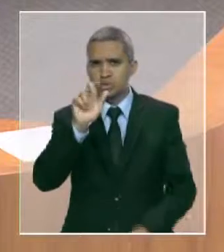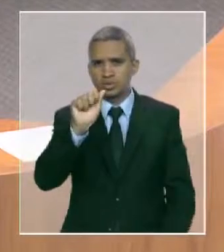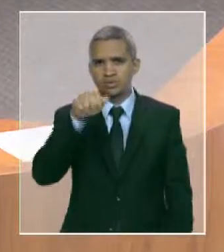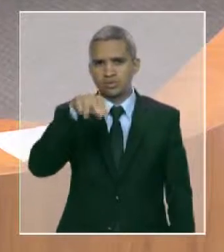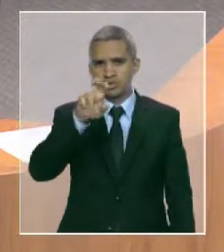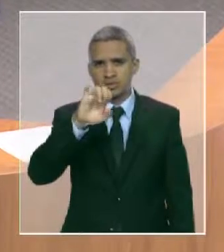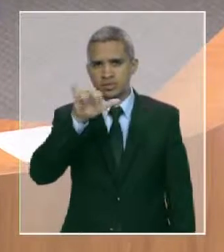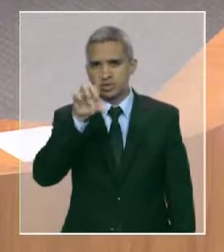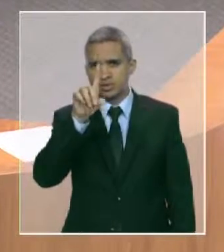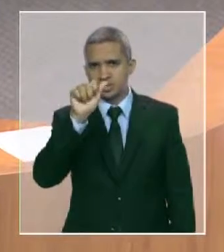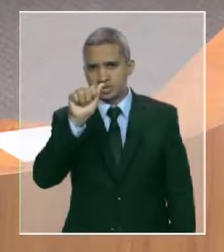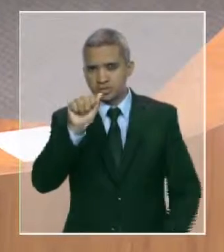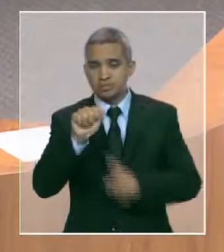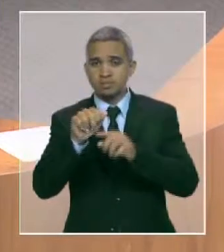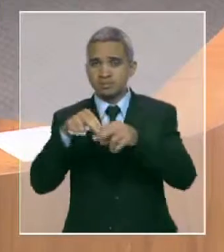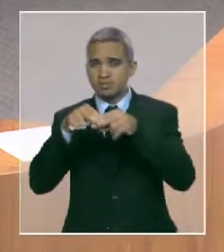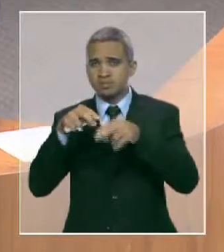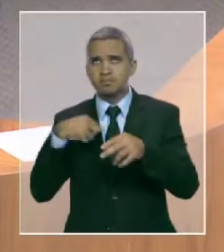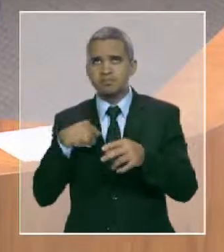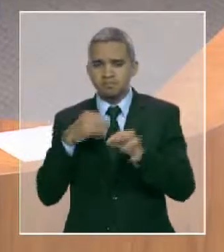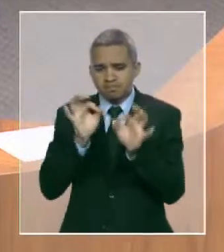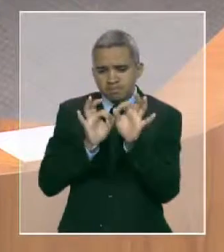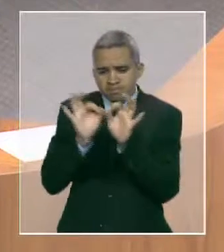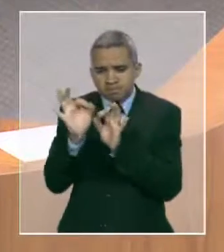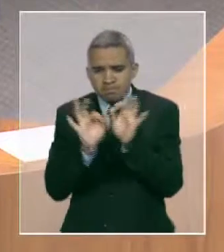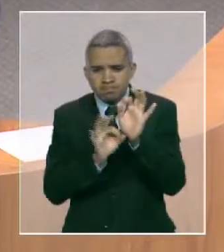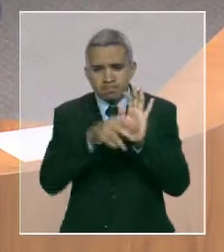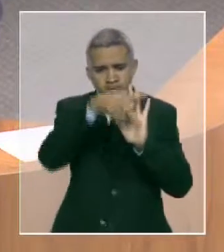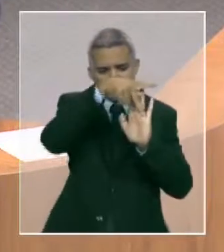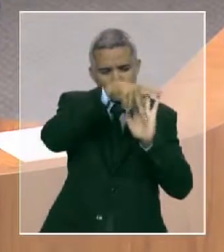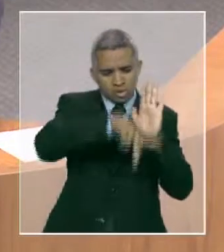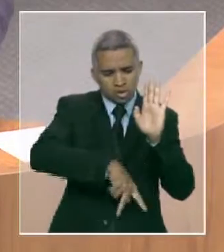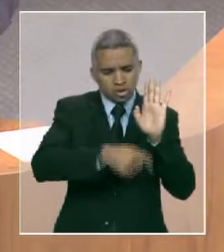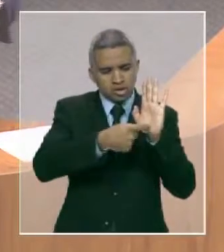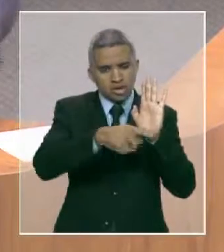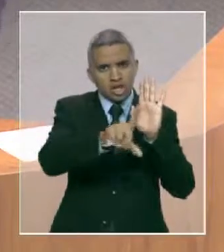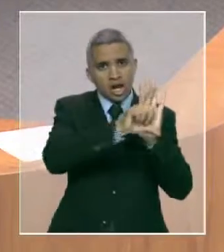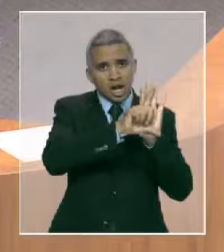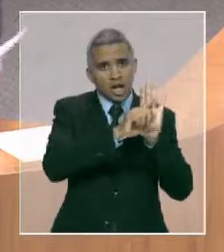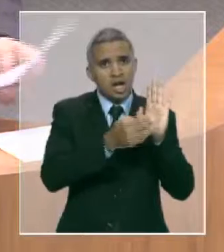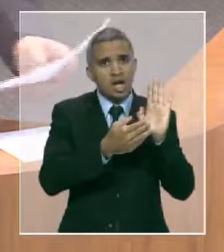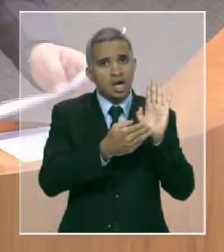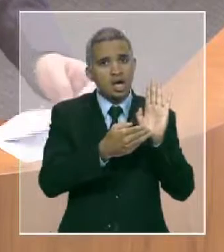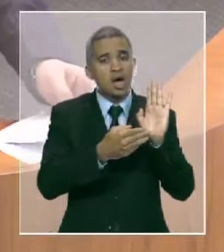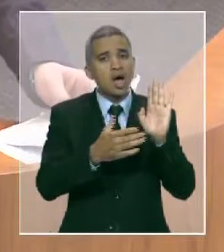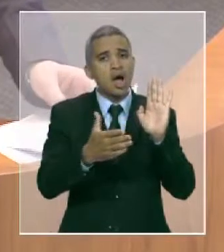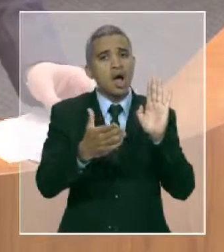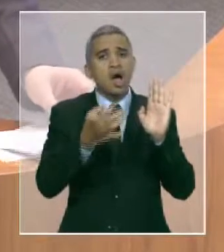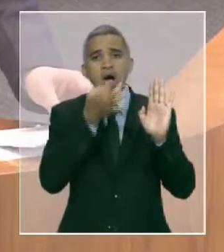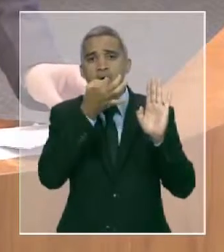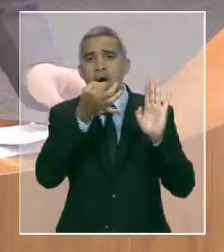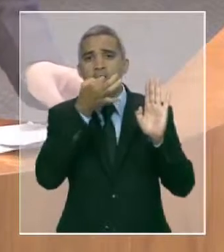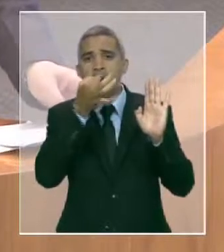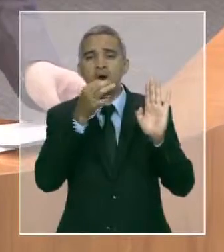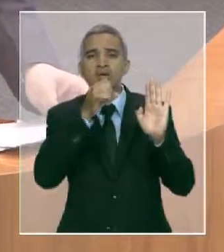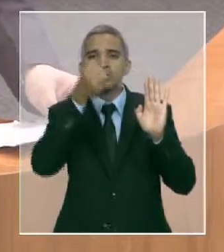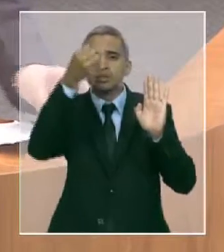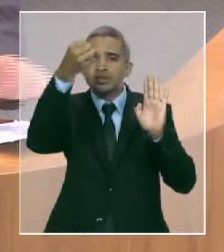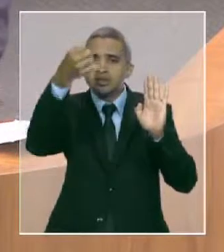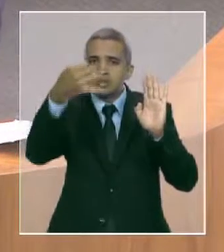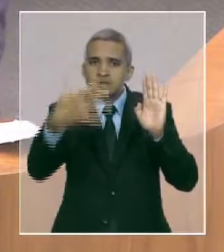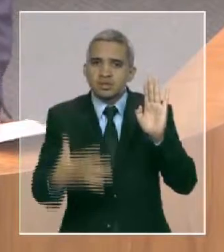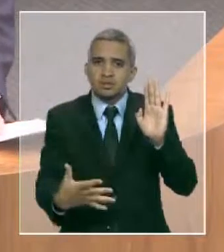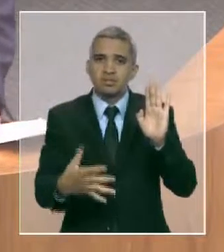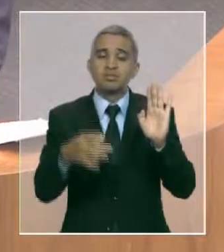onde eu queria aqui deixar alguns tópicos, onde foi levantado, principalmente para que vossas